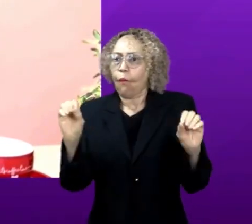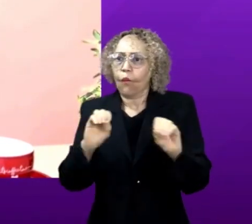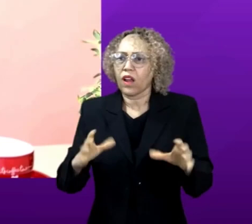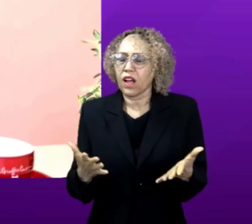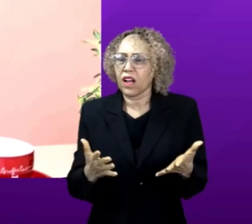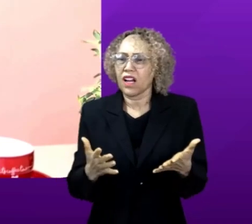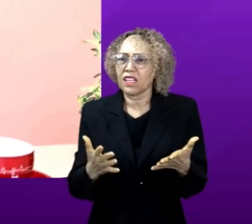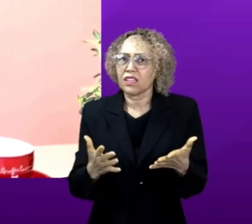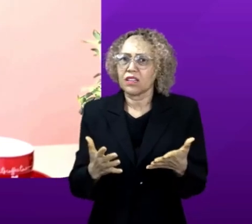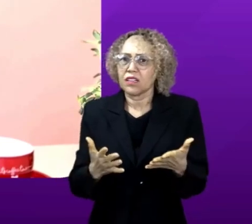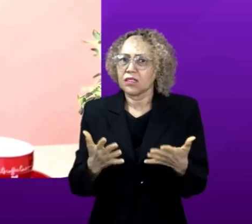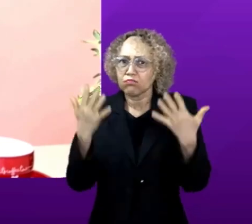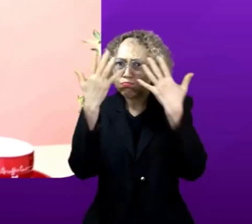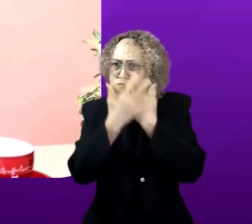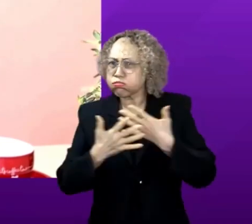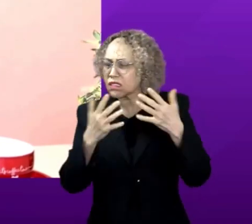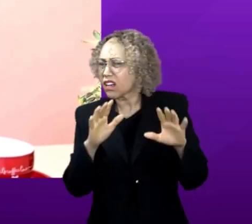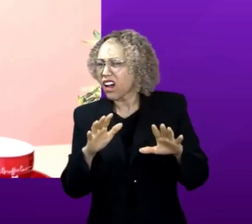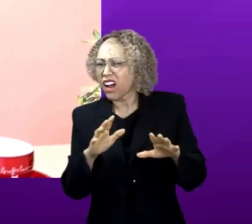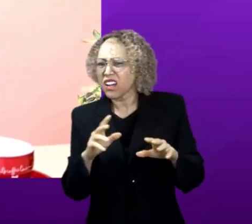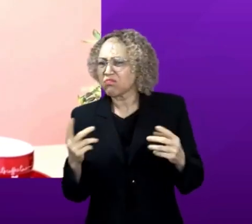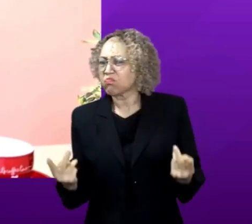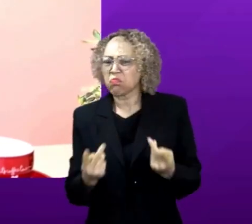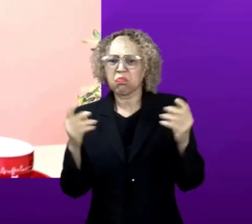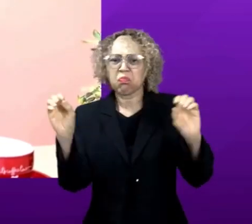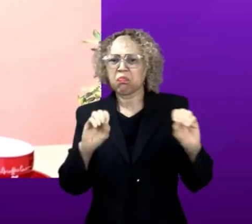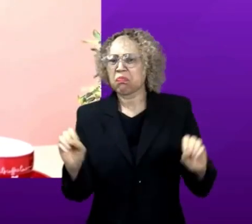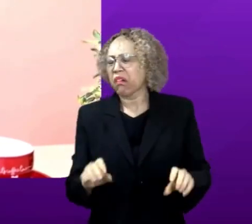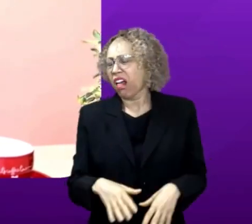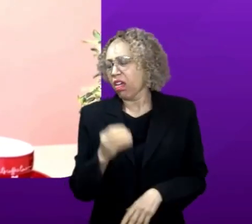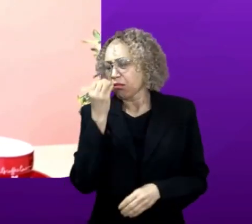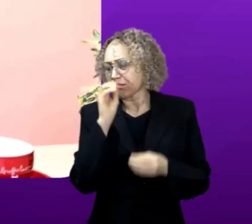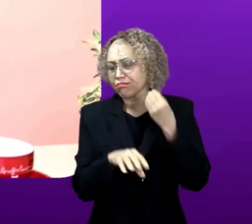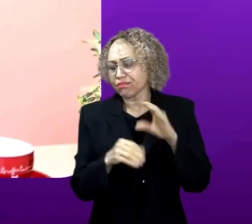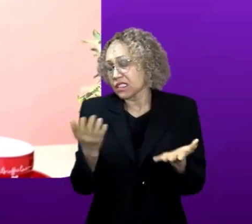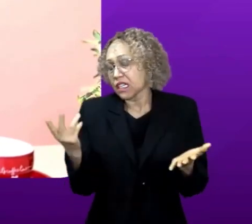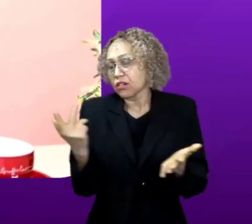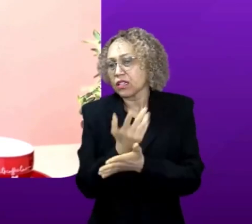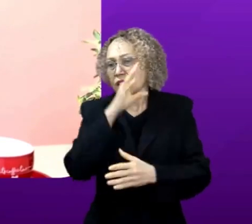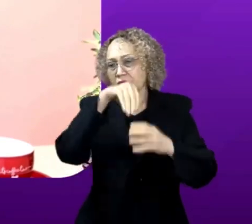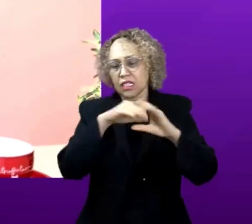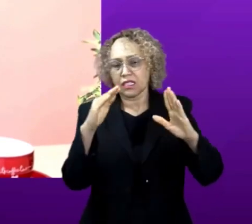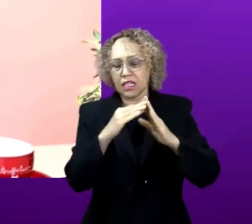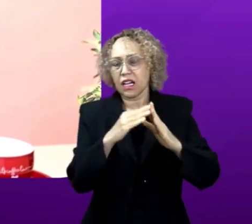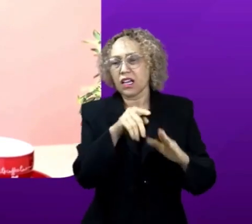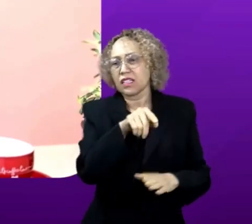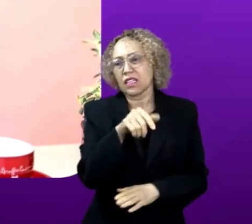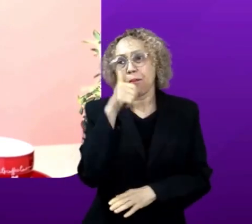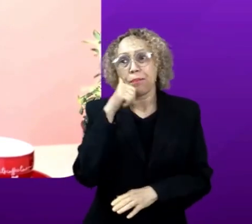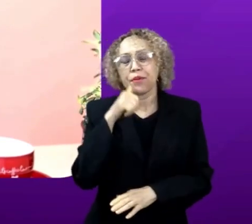seja invisibilizado, desvalorizado e realizado no ambiente doméstico por mulheres, ele